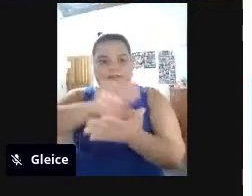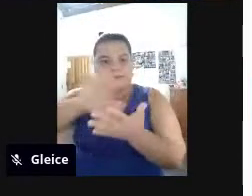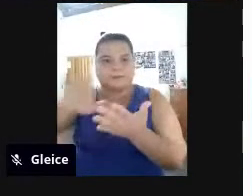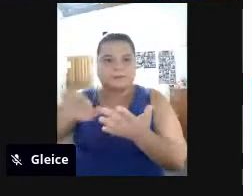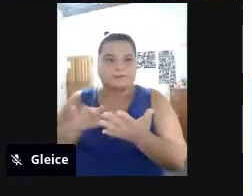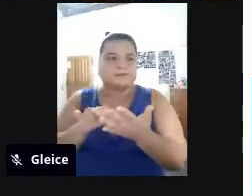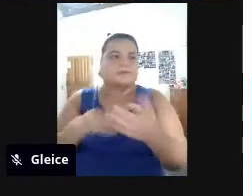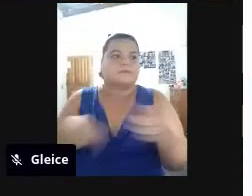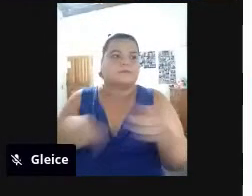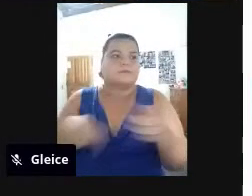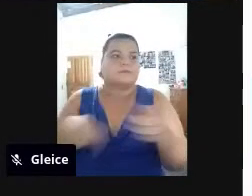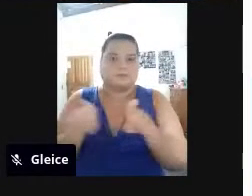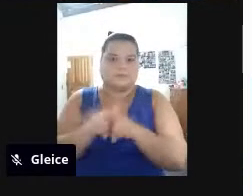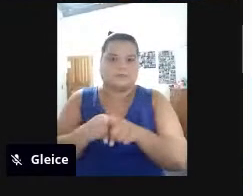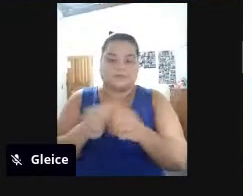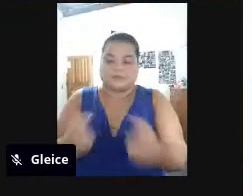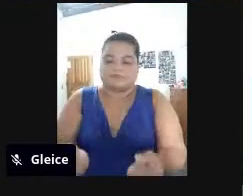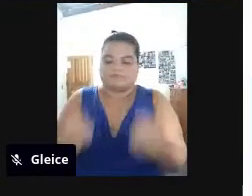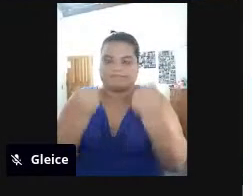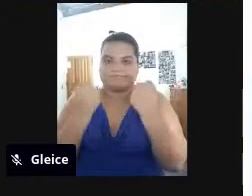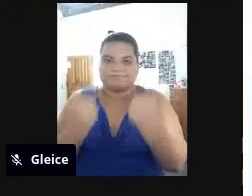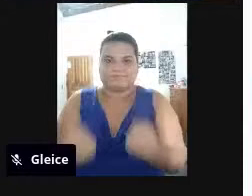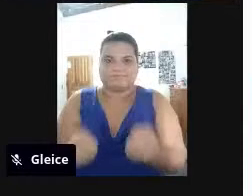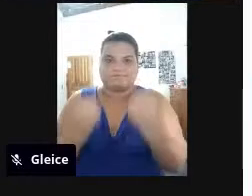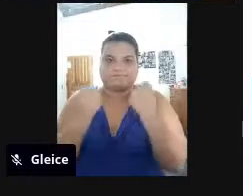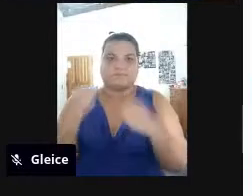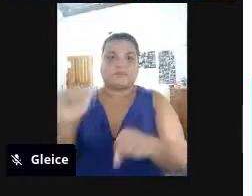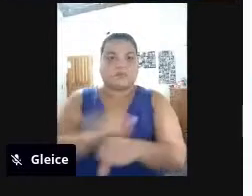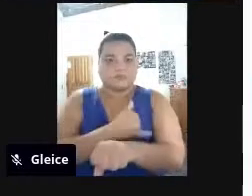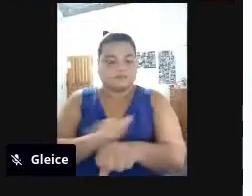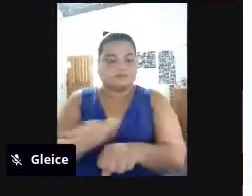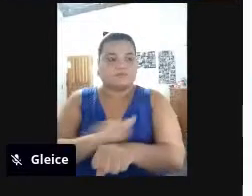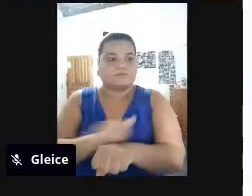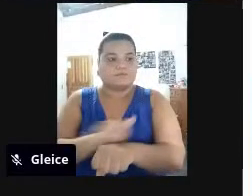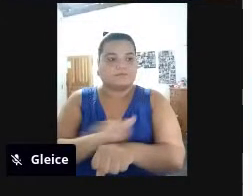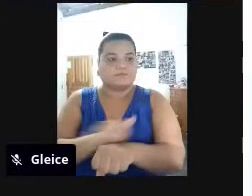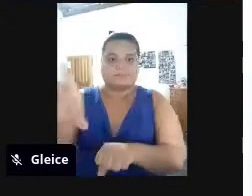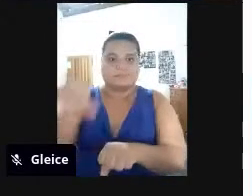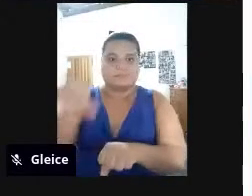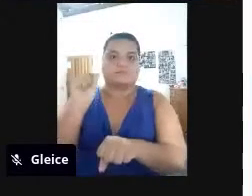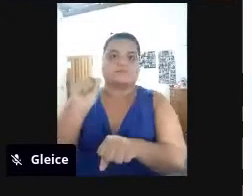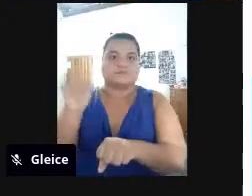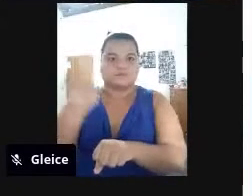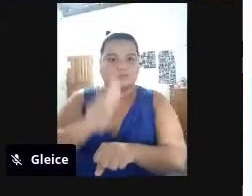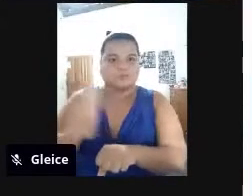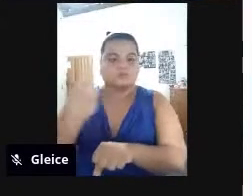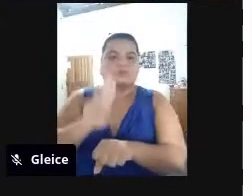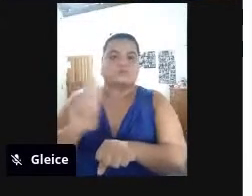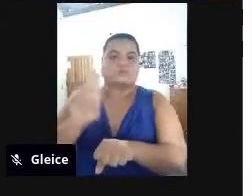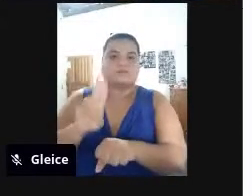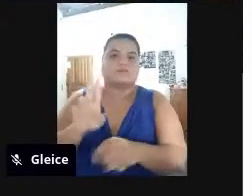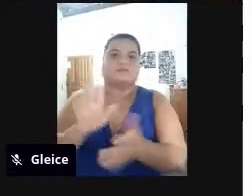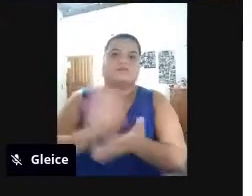mesmo na musculação. Então, está aí uma alternativa de um suplemento que pode ser utilizado por vegetarianos e veganos.